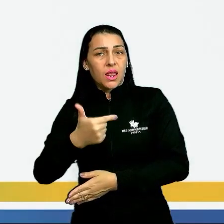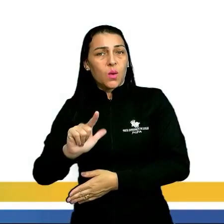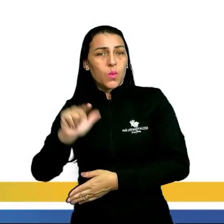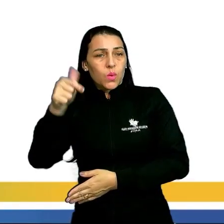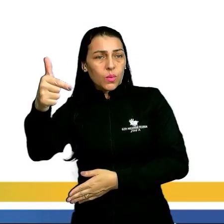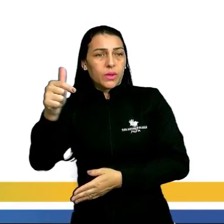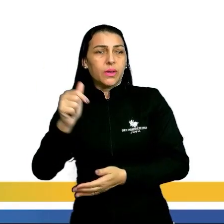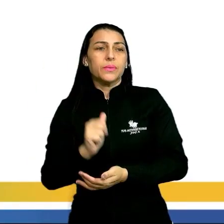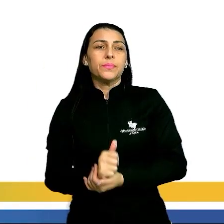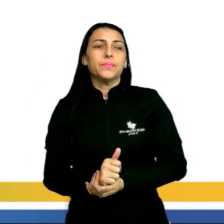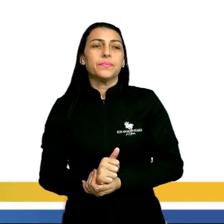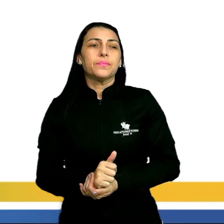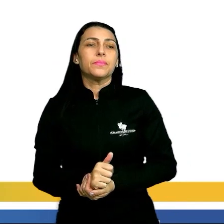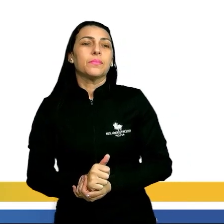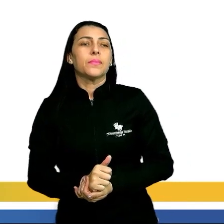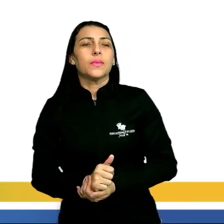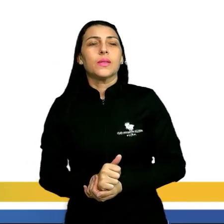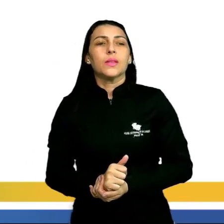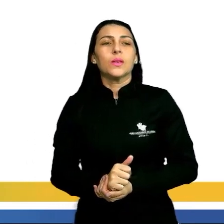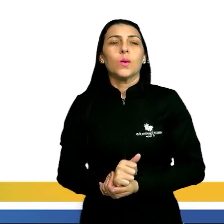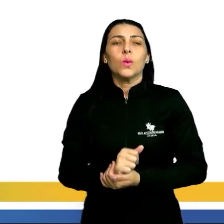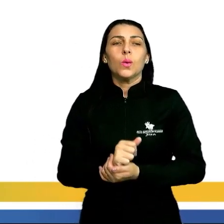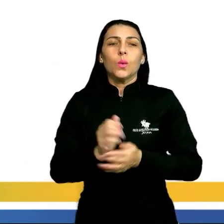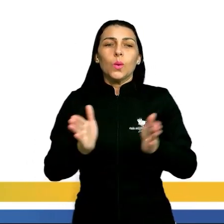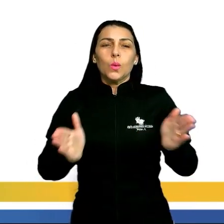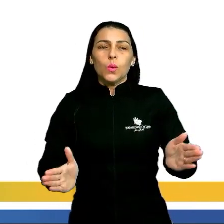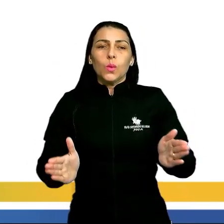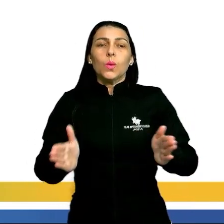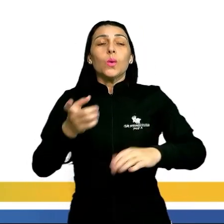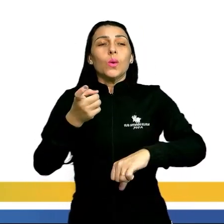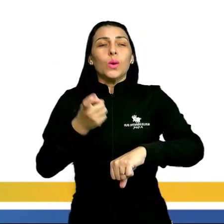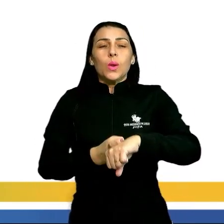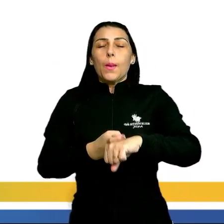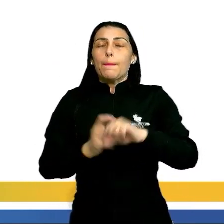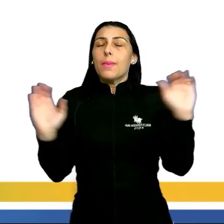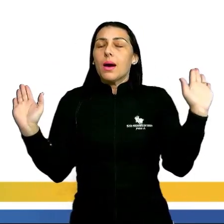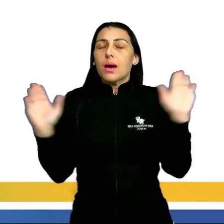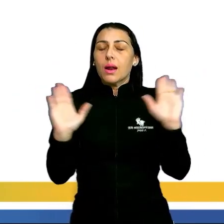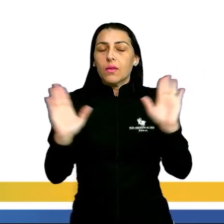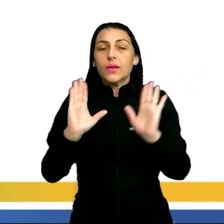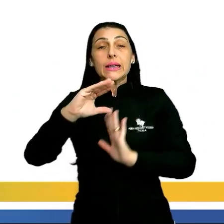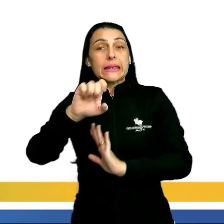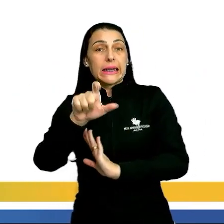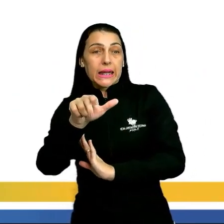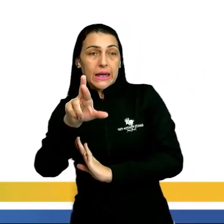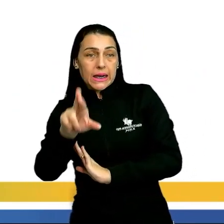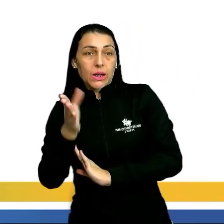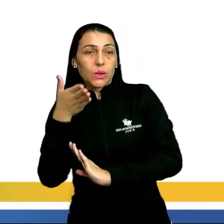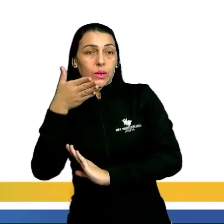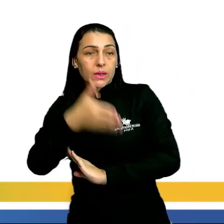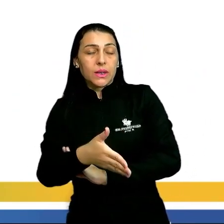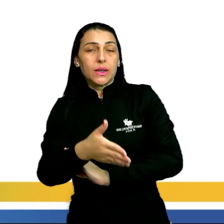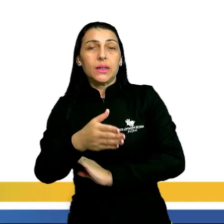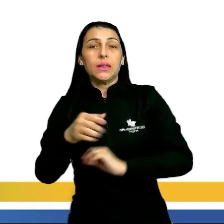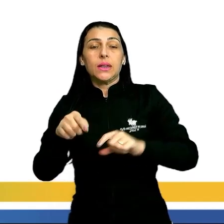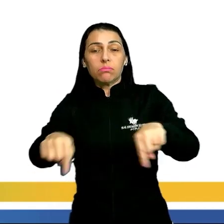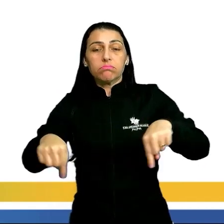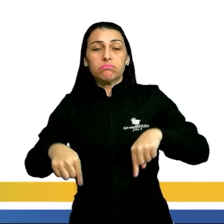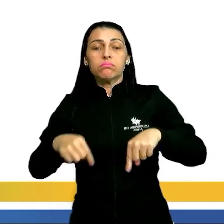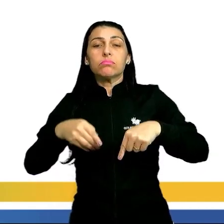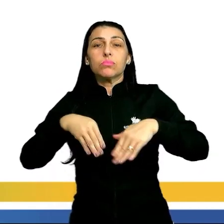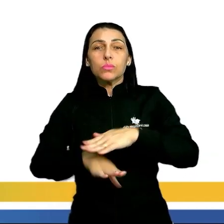tá? O caixão fantástico. Célere ia o caixão, e